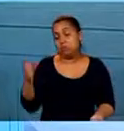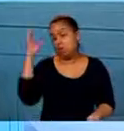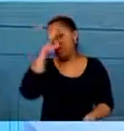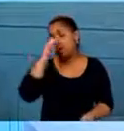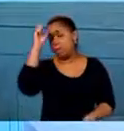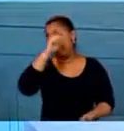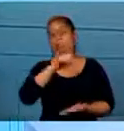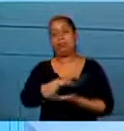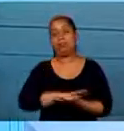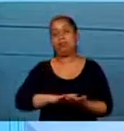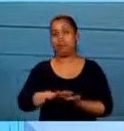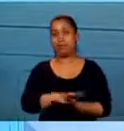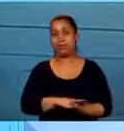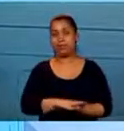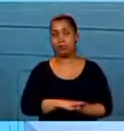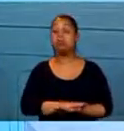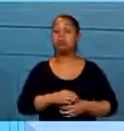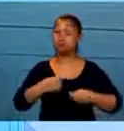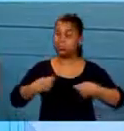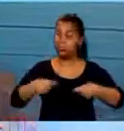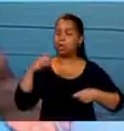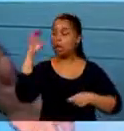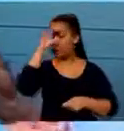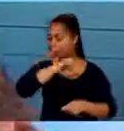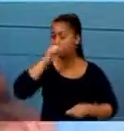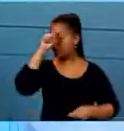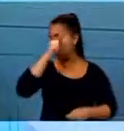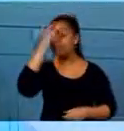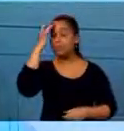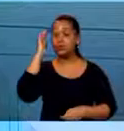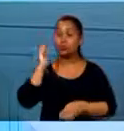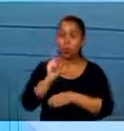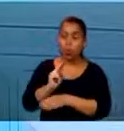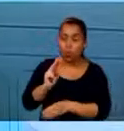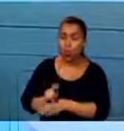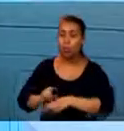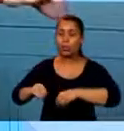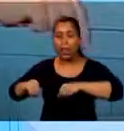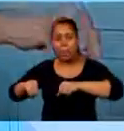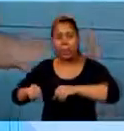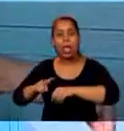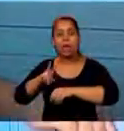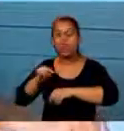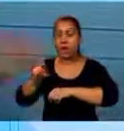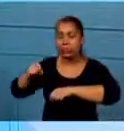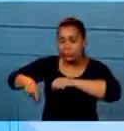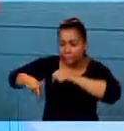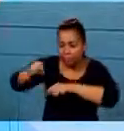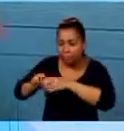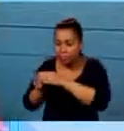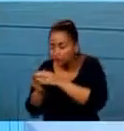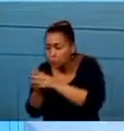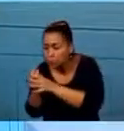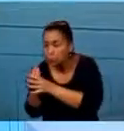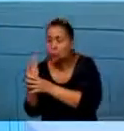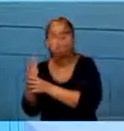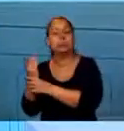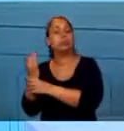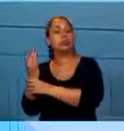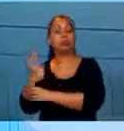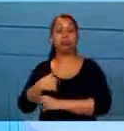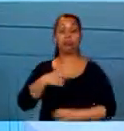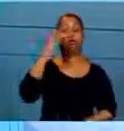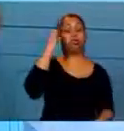aprender com alguém que bota a mão na terra, que bota lá a semente. Eu sei como a